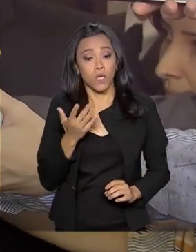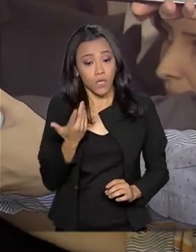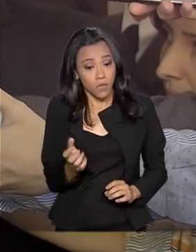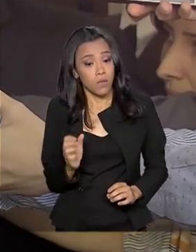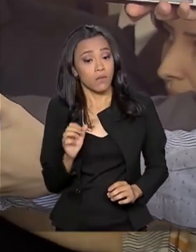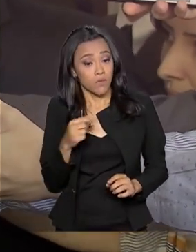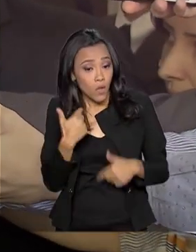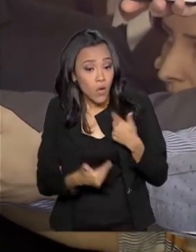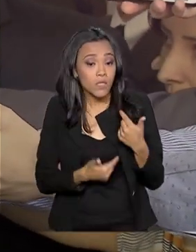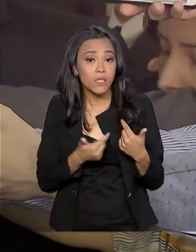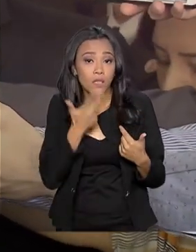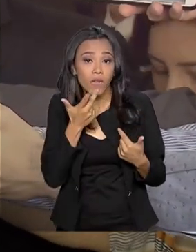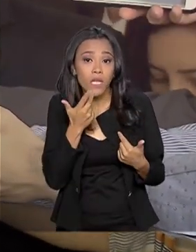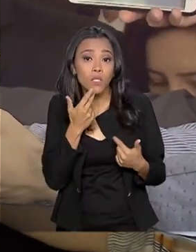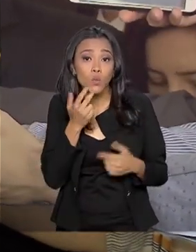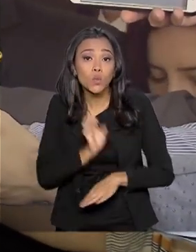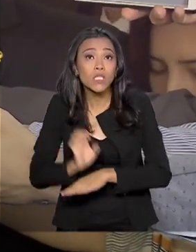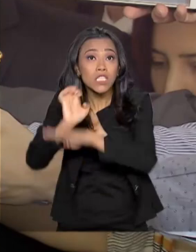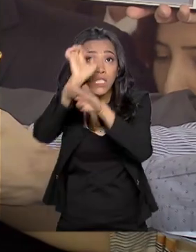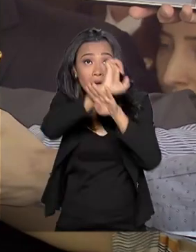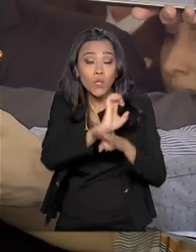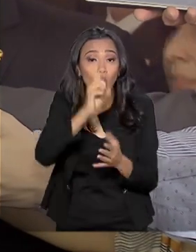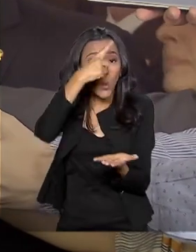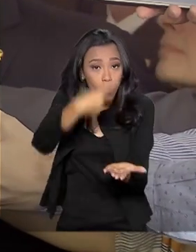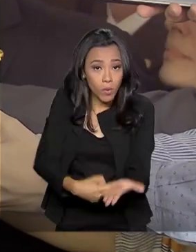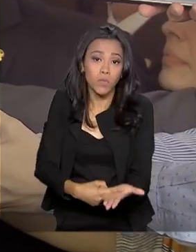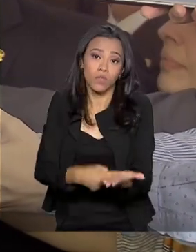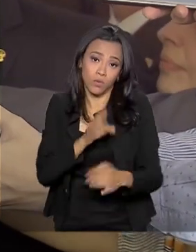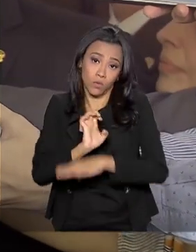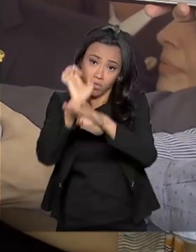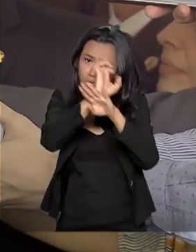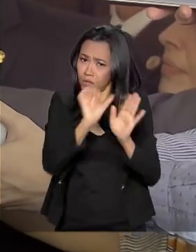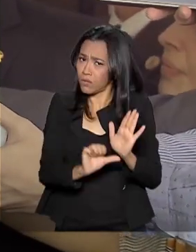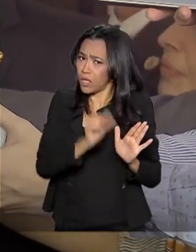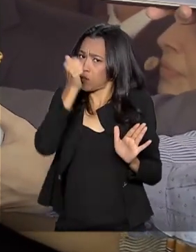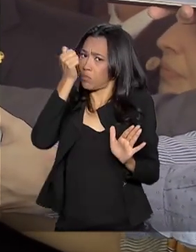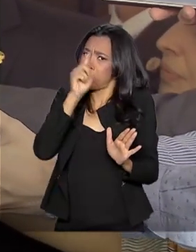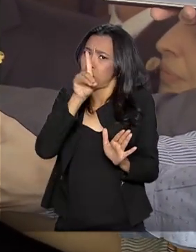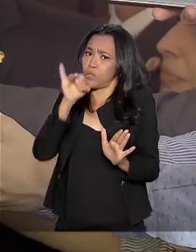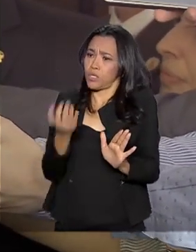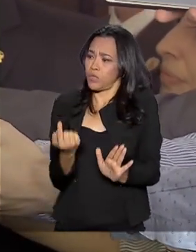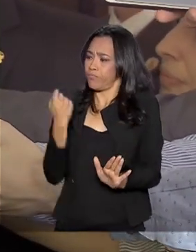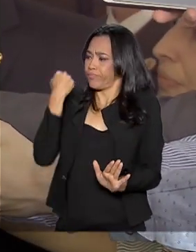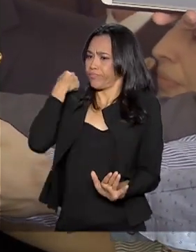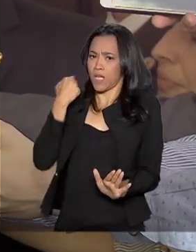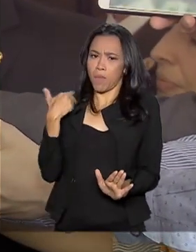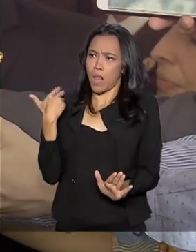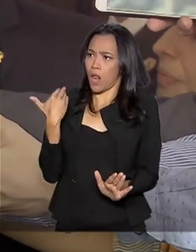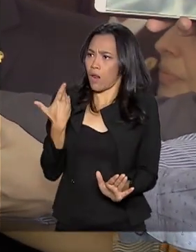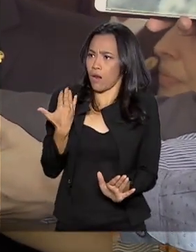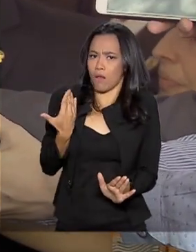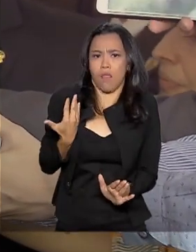se nós falamos de federação, de pacto federativo, desde o primeiro dia, se nós dissemos durante toda a